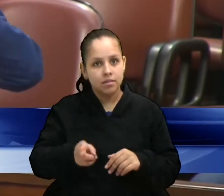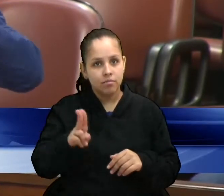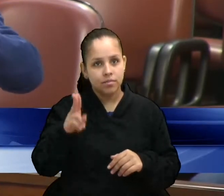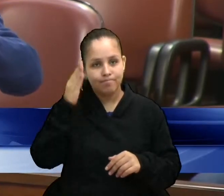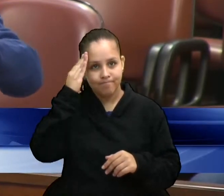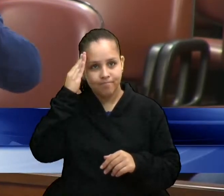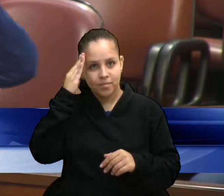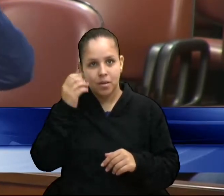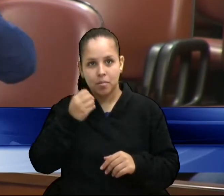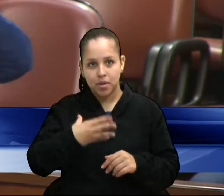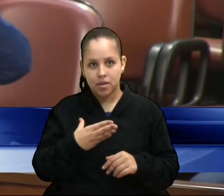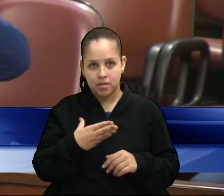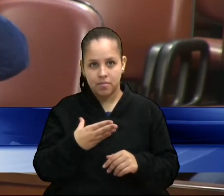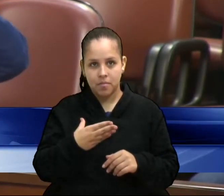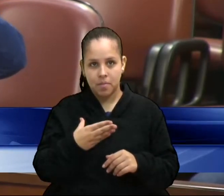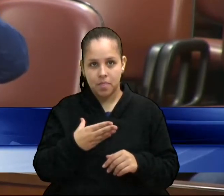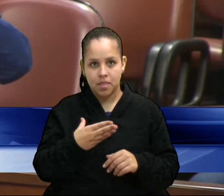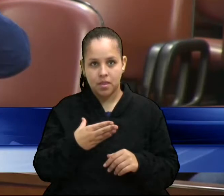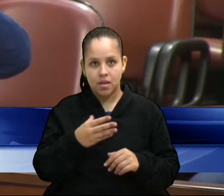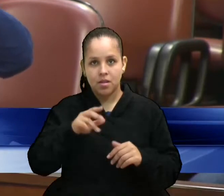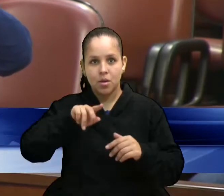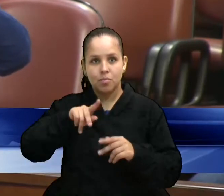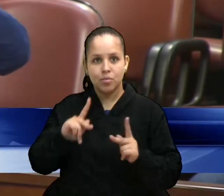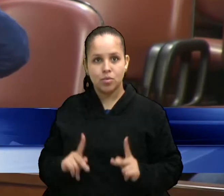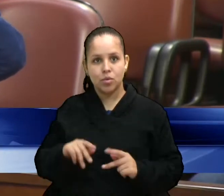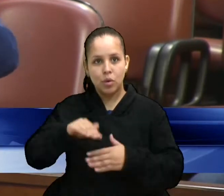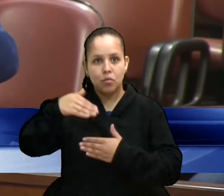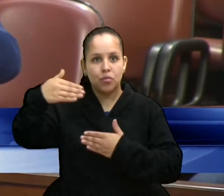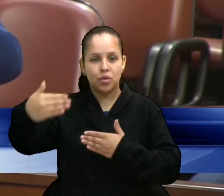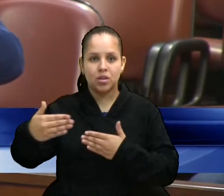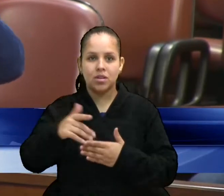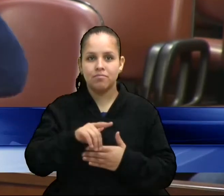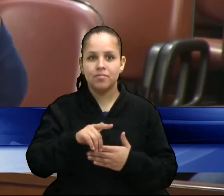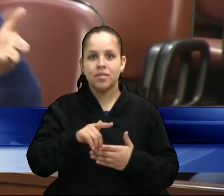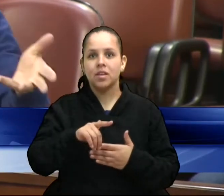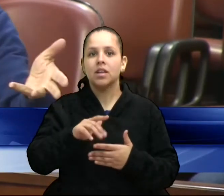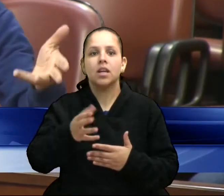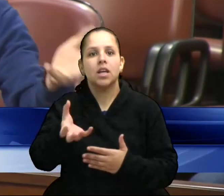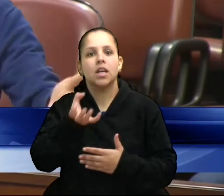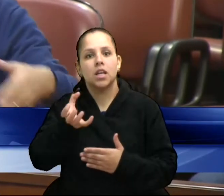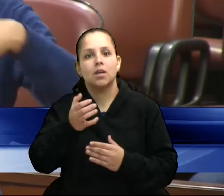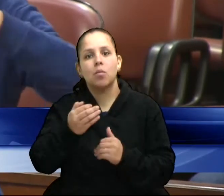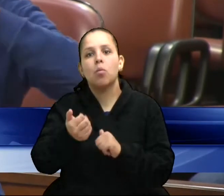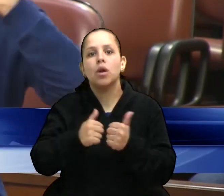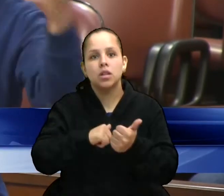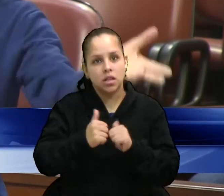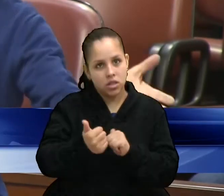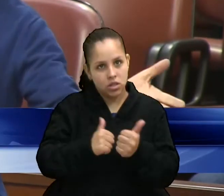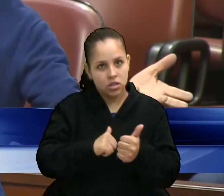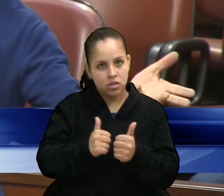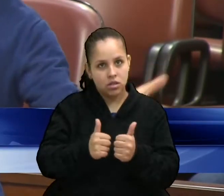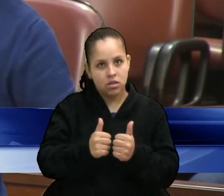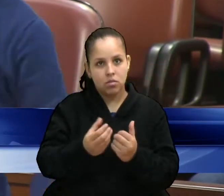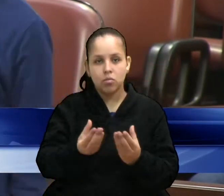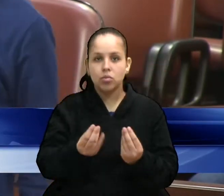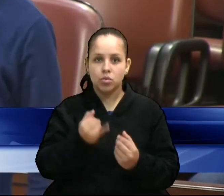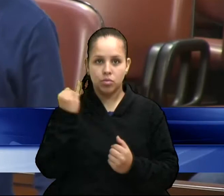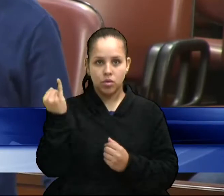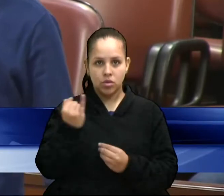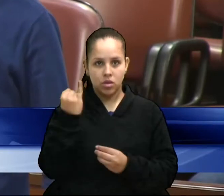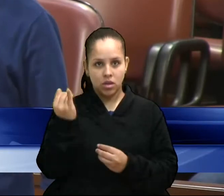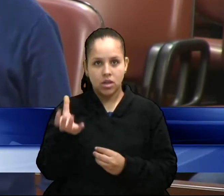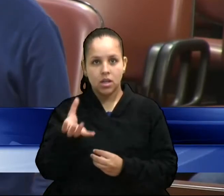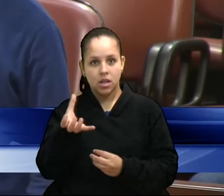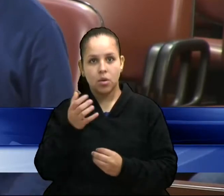dos desapegados estão ali fora clamando por qualidade. Isso é um ponto importante, que cada um faça um esforço para que isso aconteça